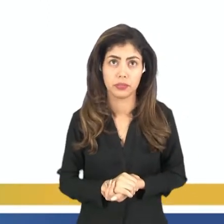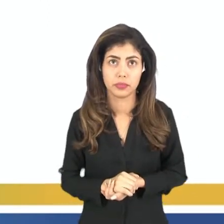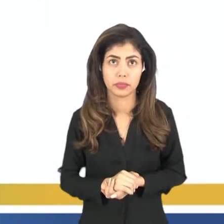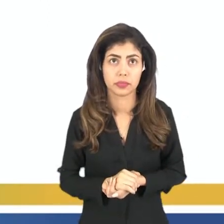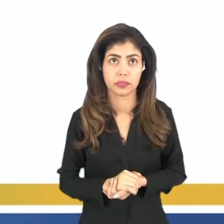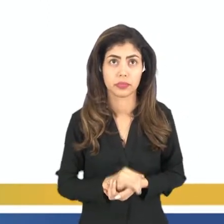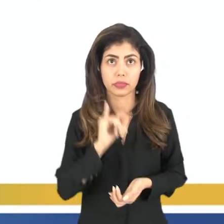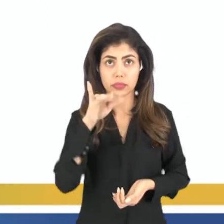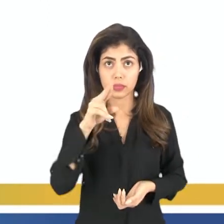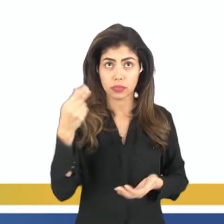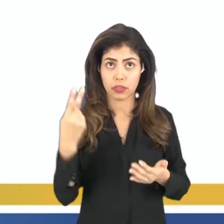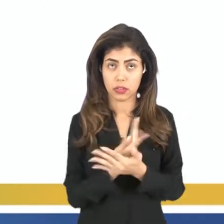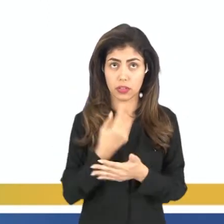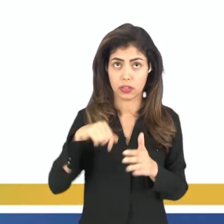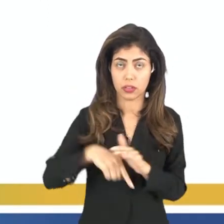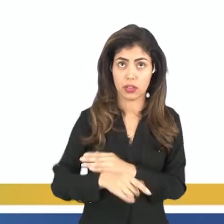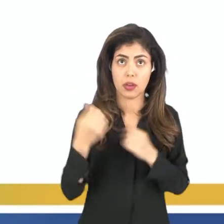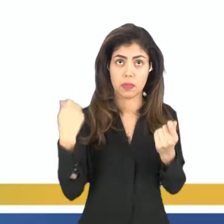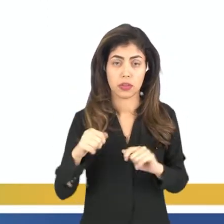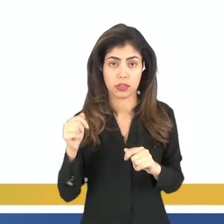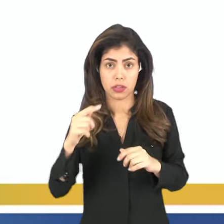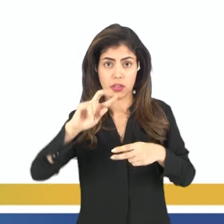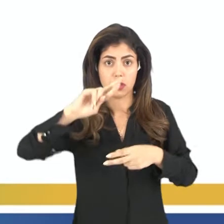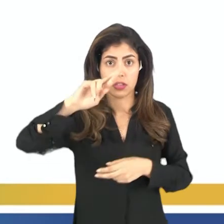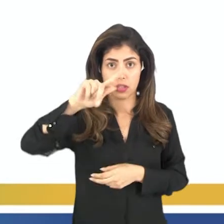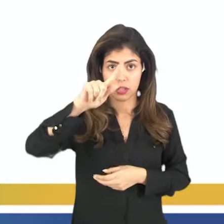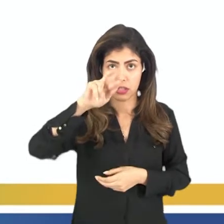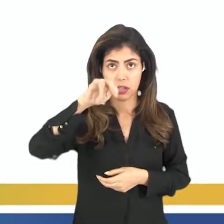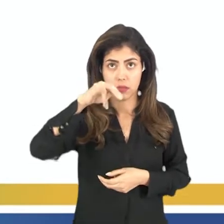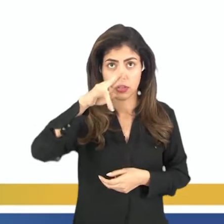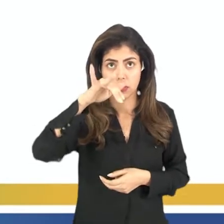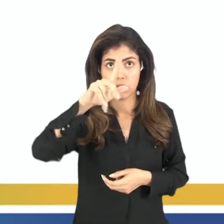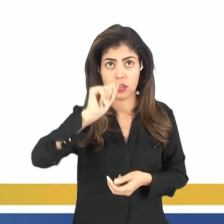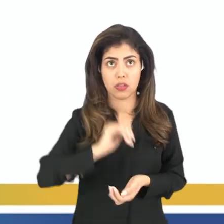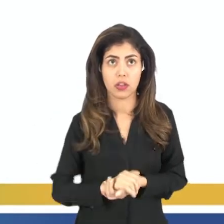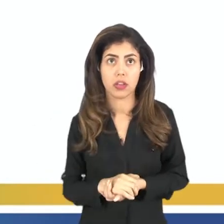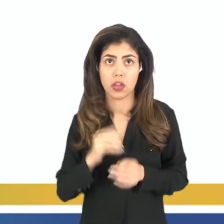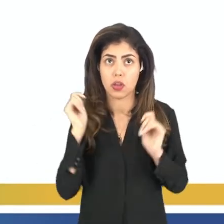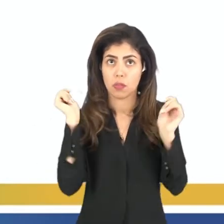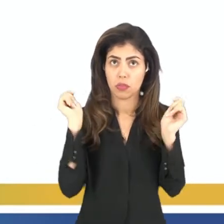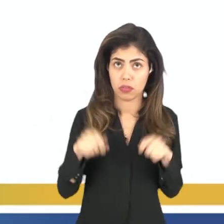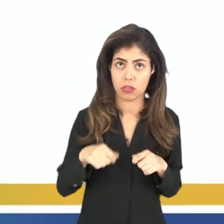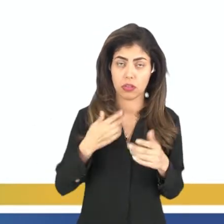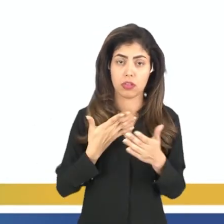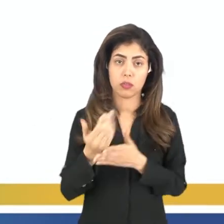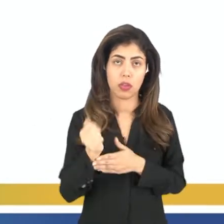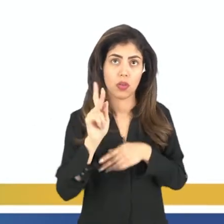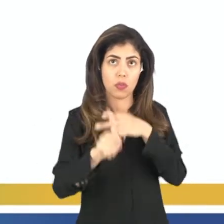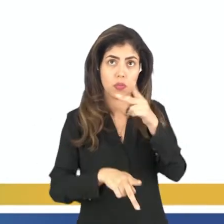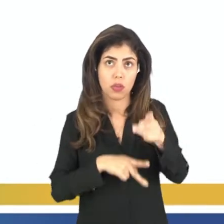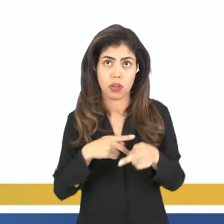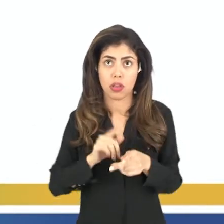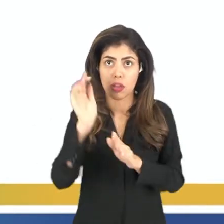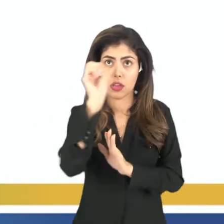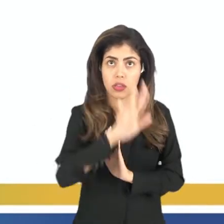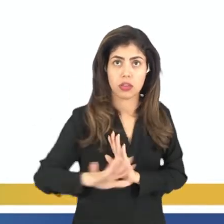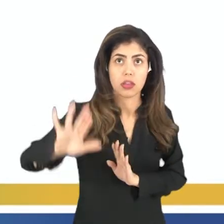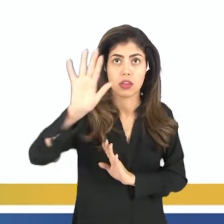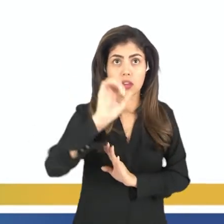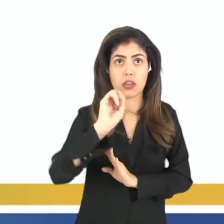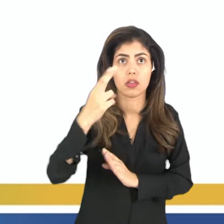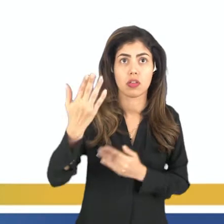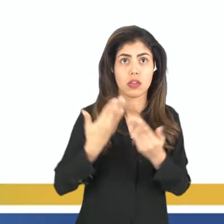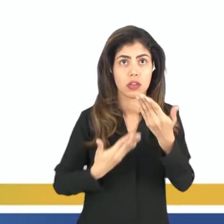Incoerências internas, necessidade de revisão gramatical, possível recepção do público em geral e em relação